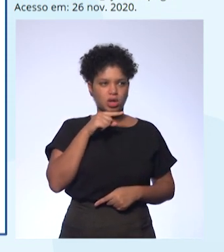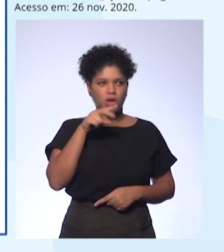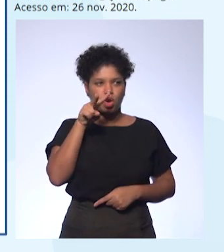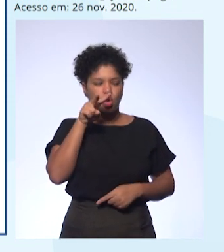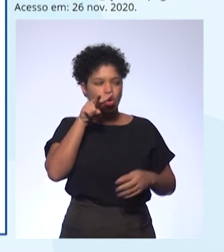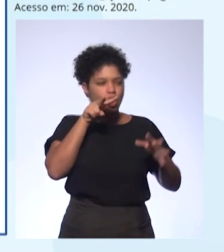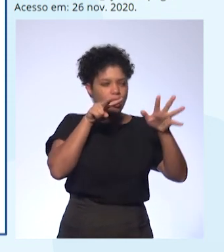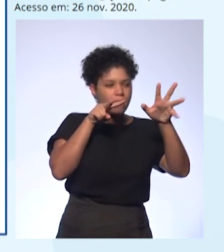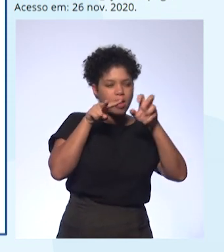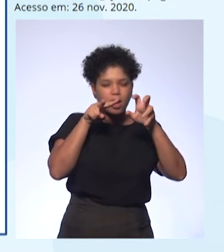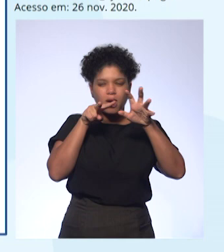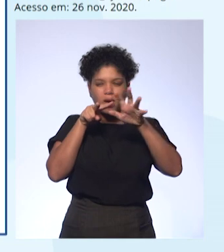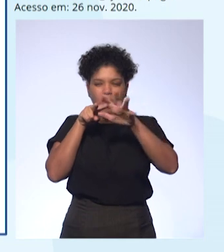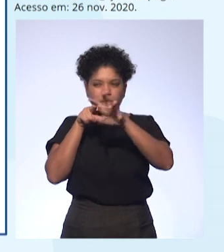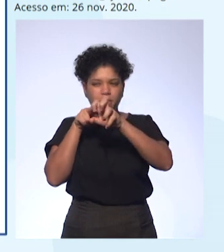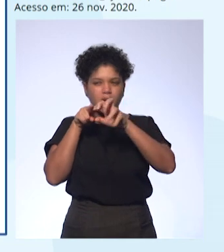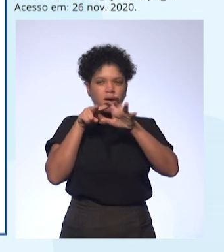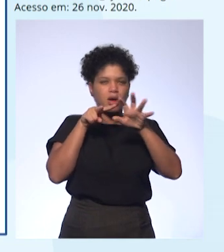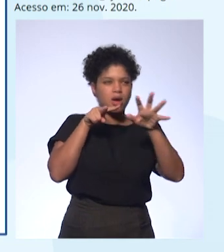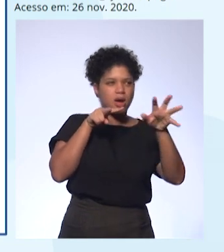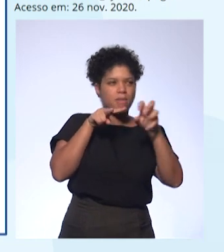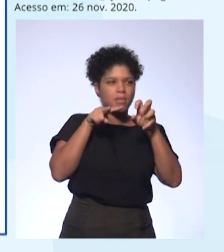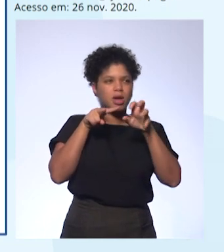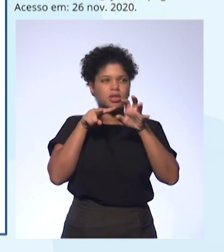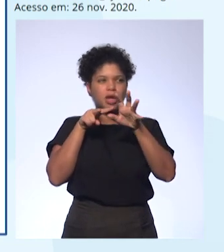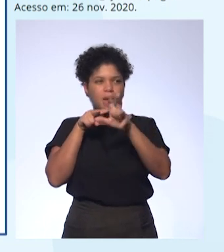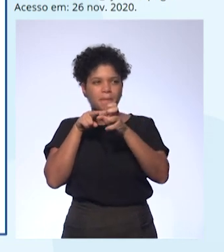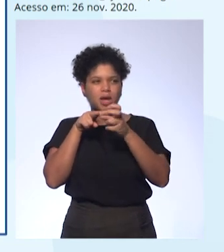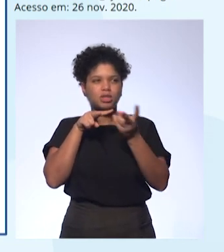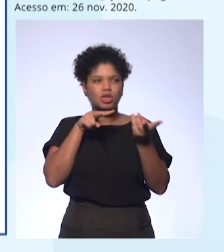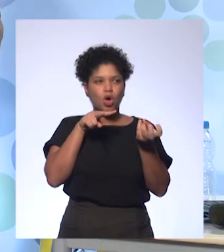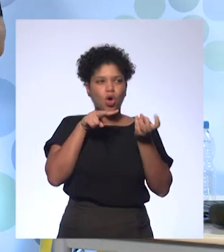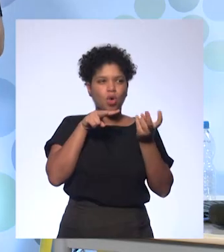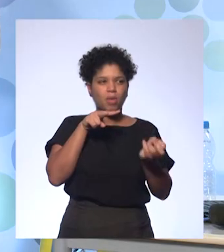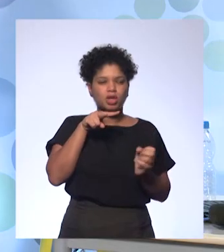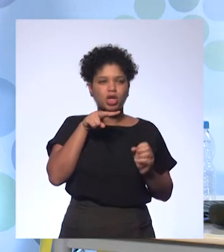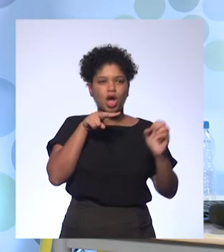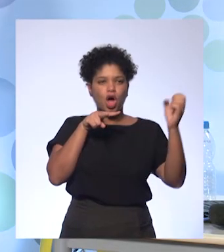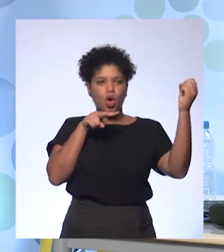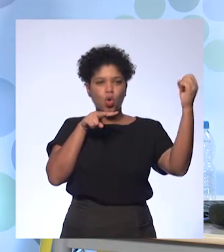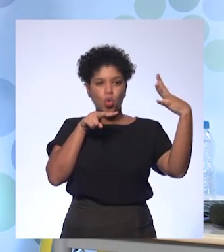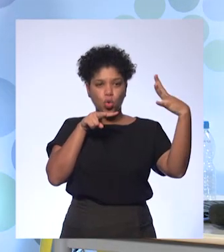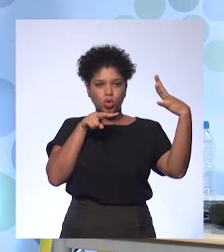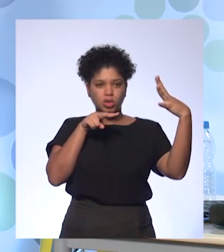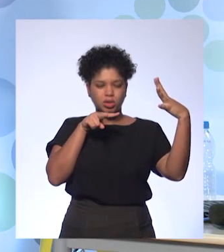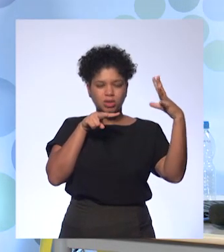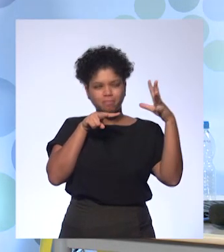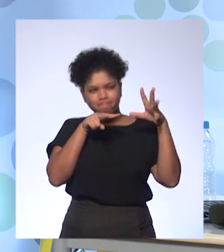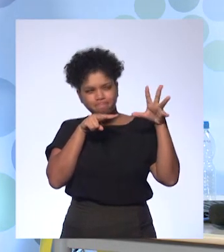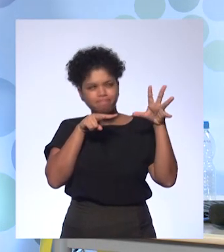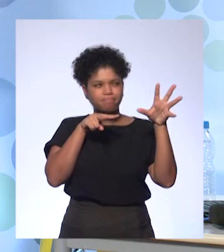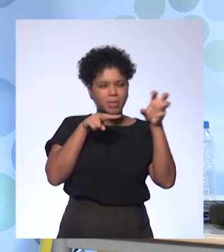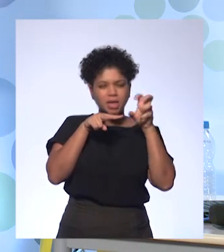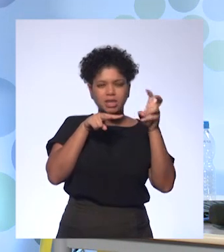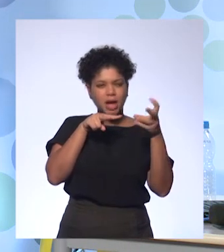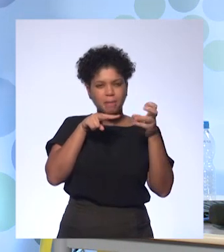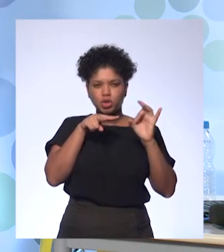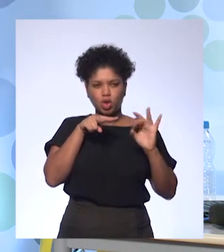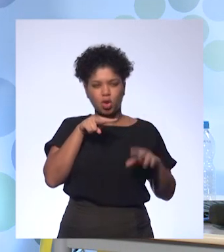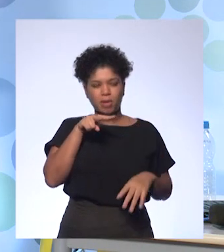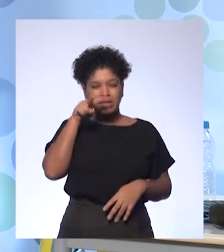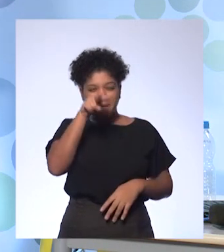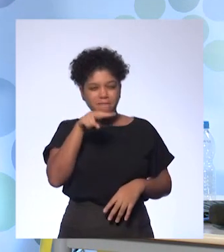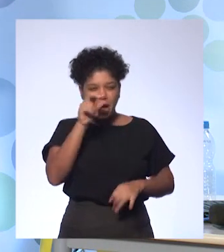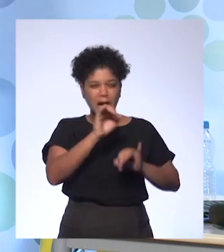conseguir capturar o que a gente fala aí em relação à luminosidade, tá? A intensidade da luz. E